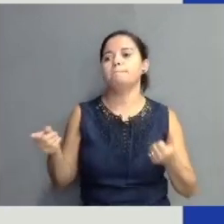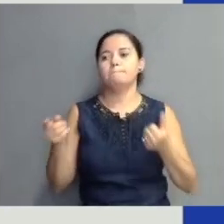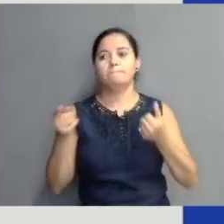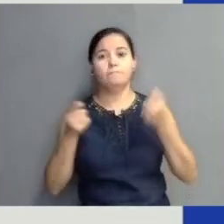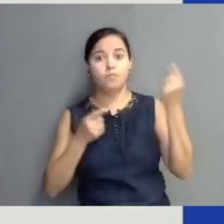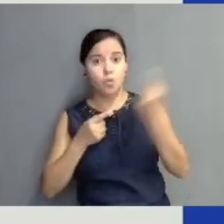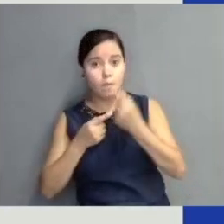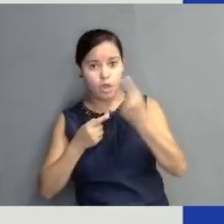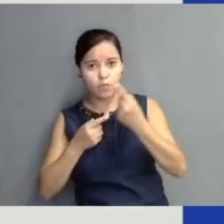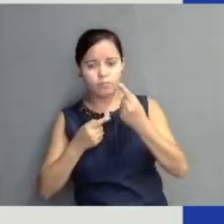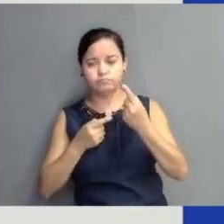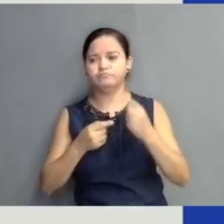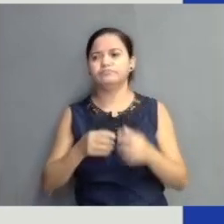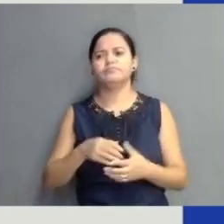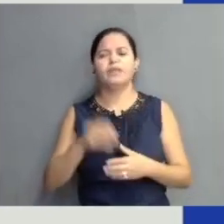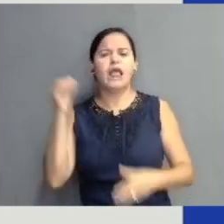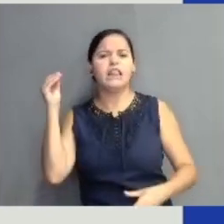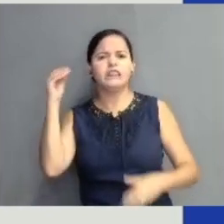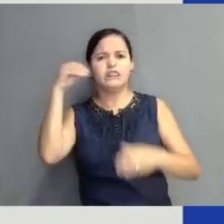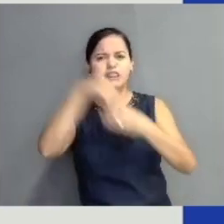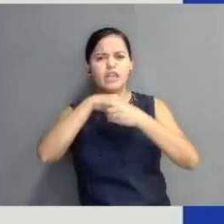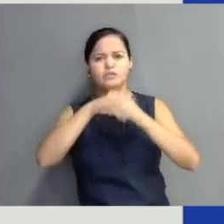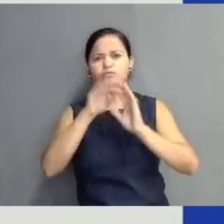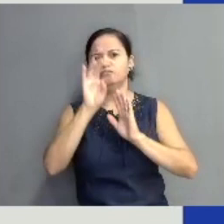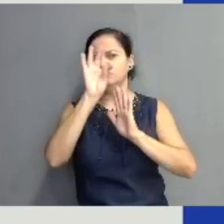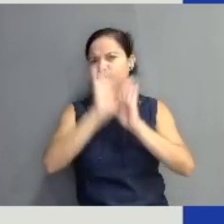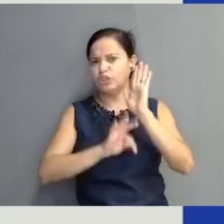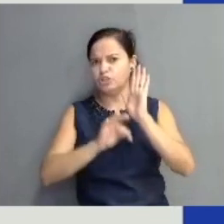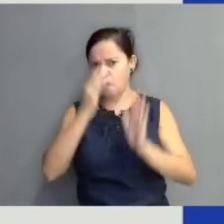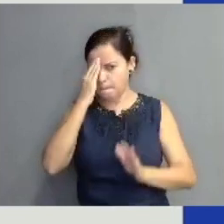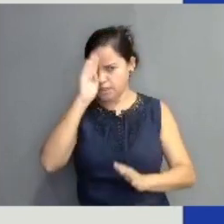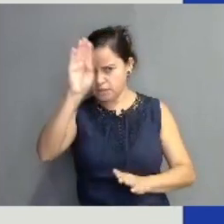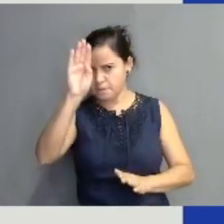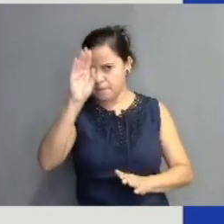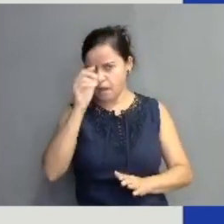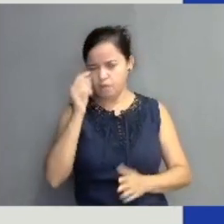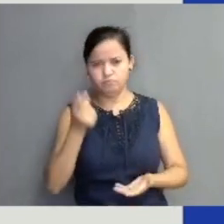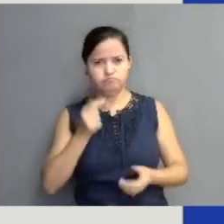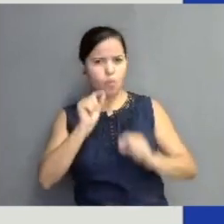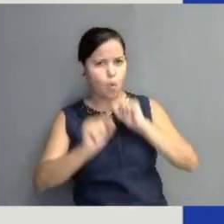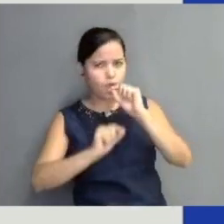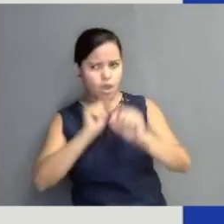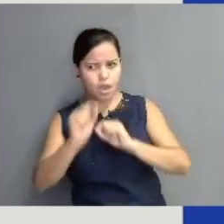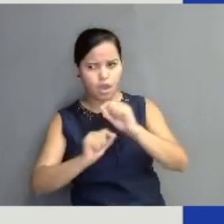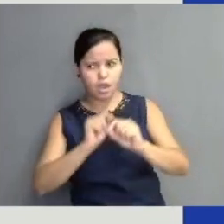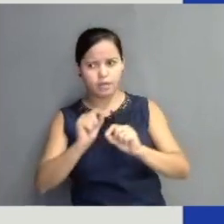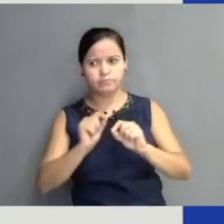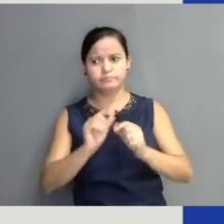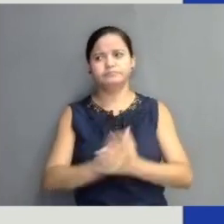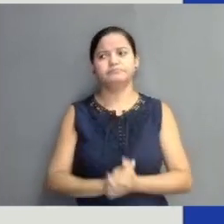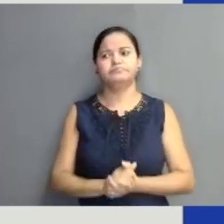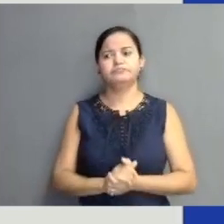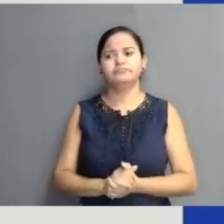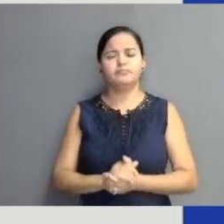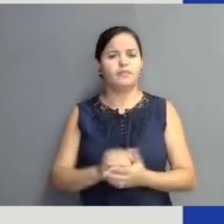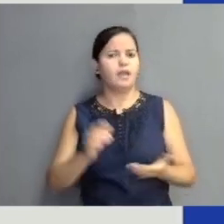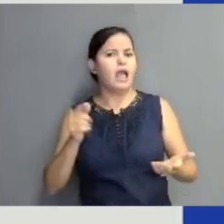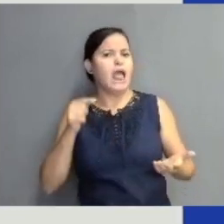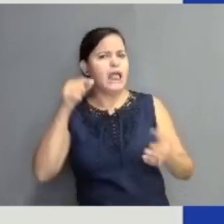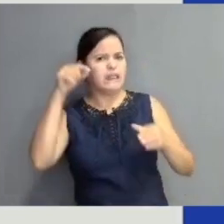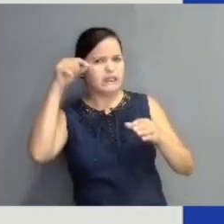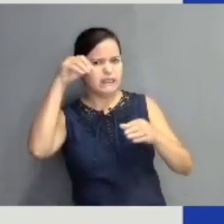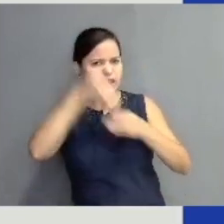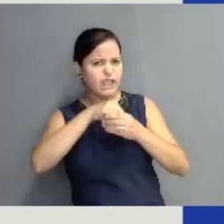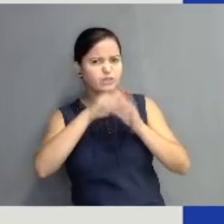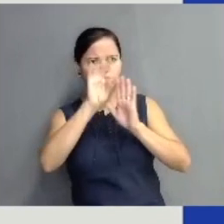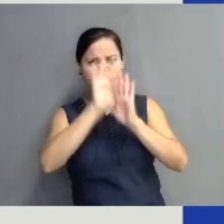ideia principal do texto, né, do texto 1? 2, essa ideia principal é defendida com argumentos que tentam